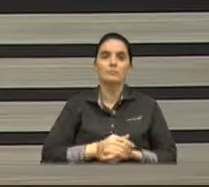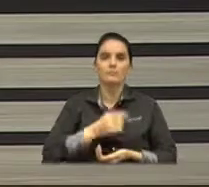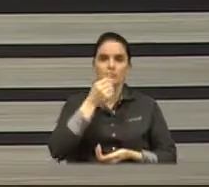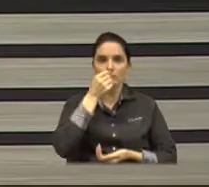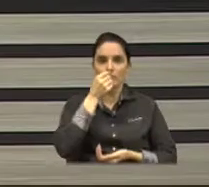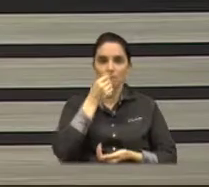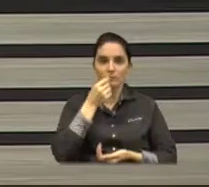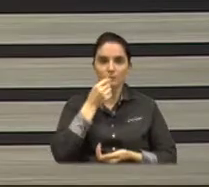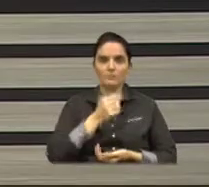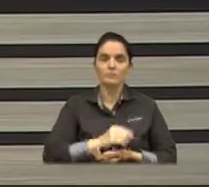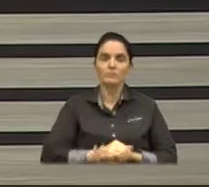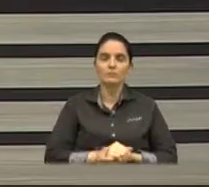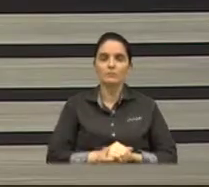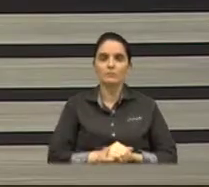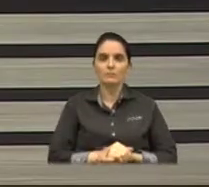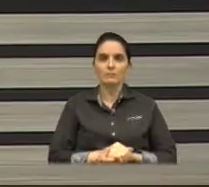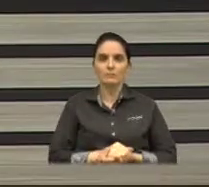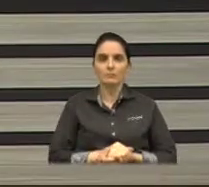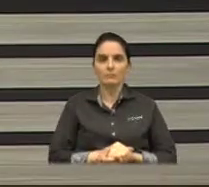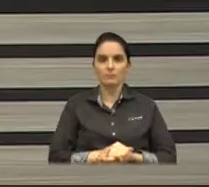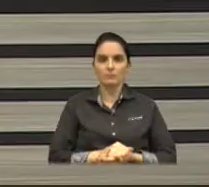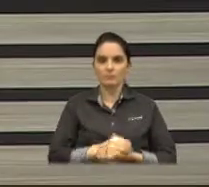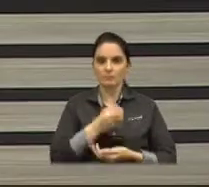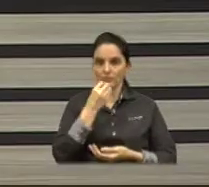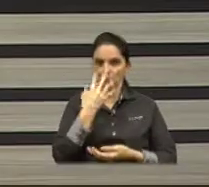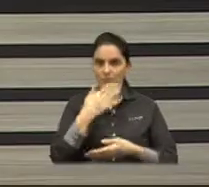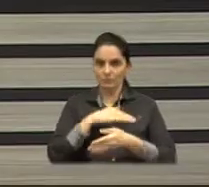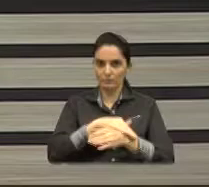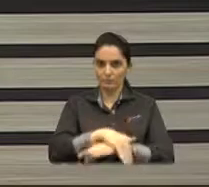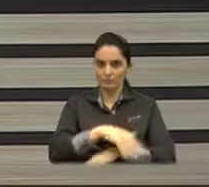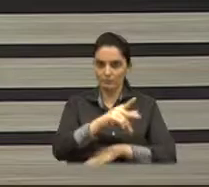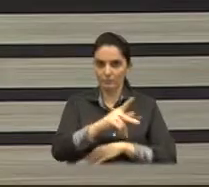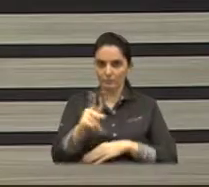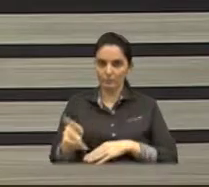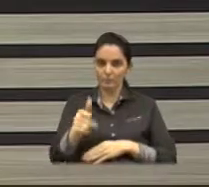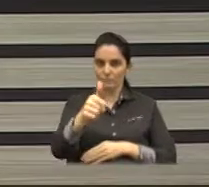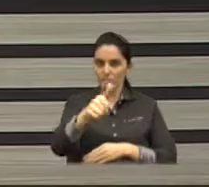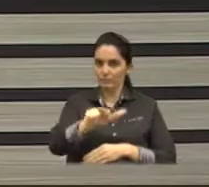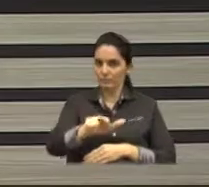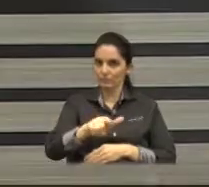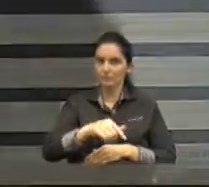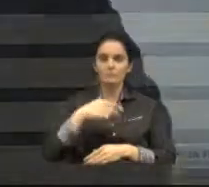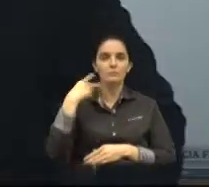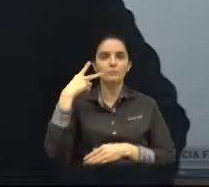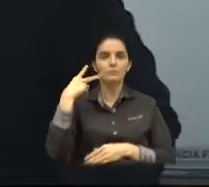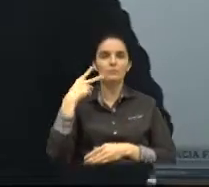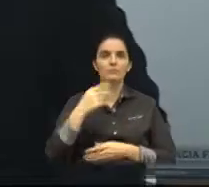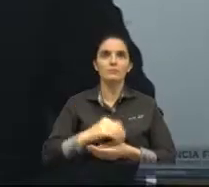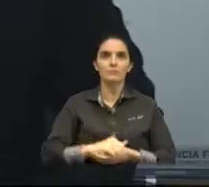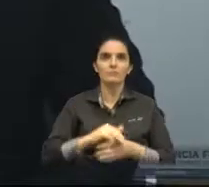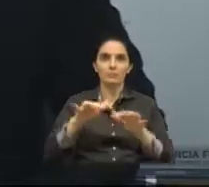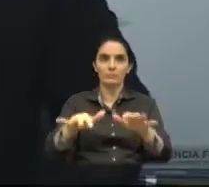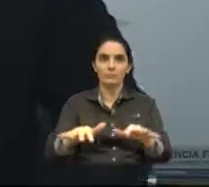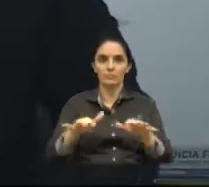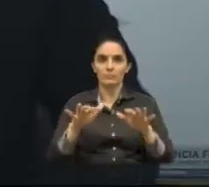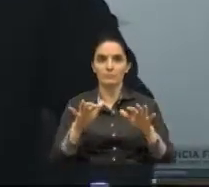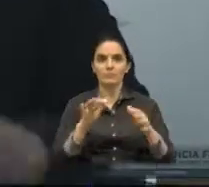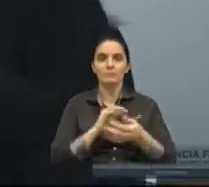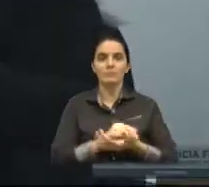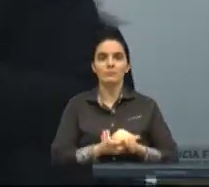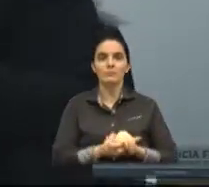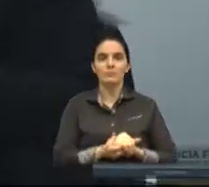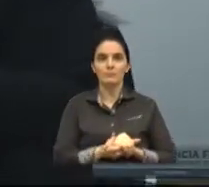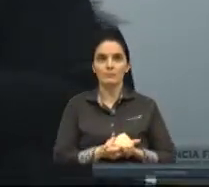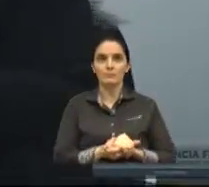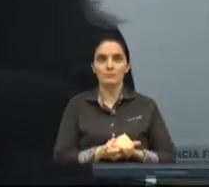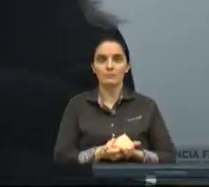vereador Estevão Nogueira. Boa noite, presidente. Mais uma vez, nobres colegas e público presente, aquele público que